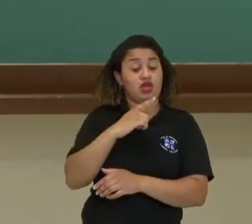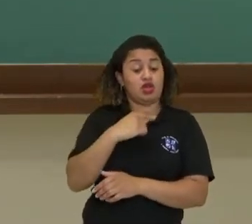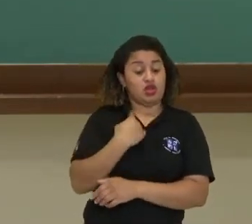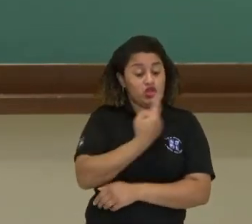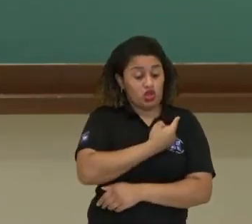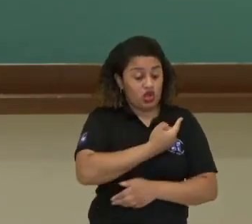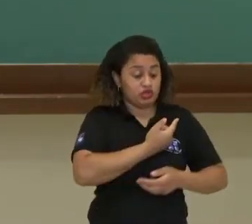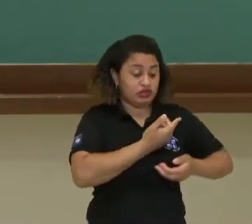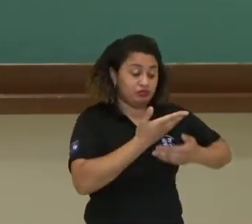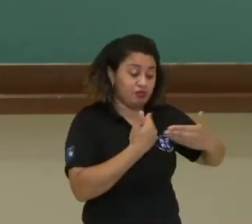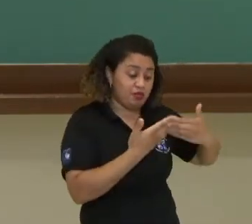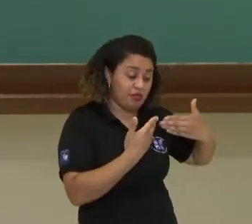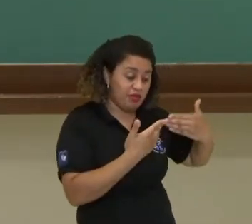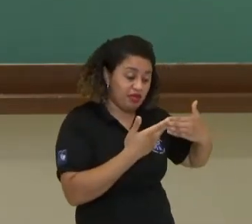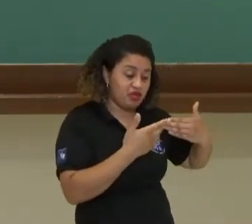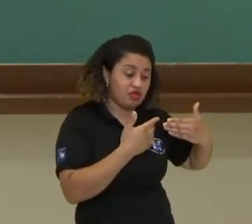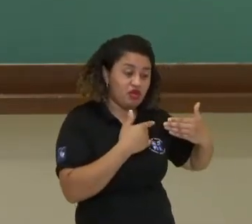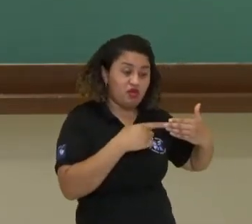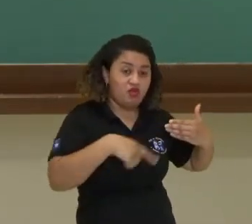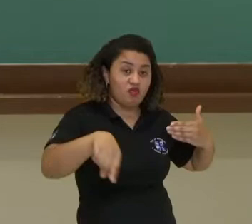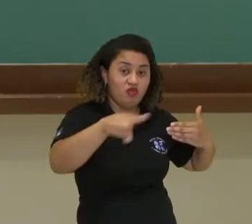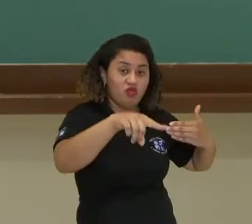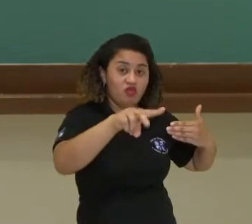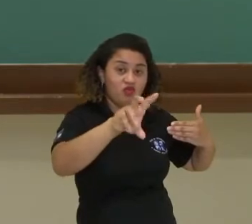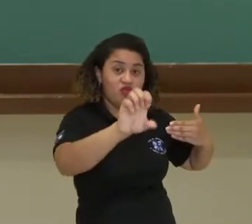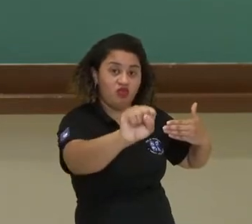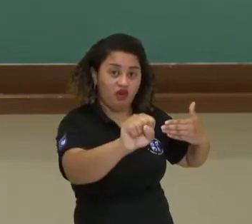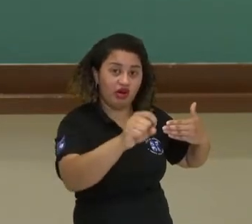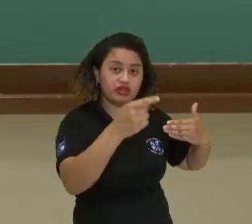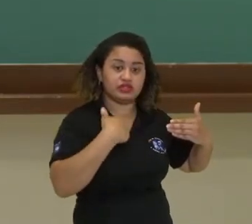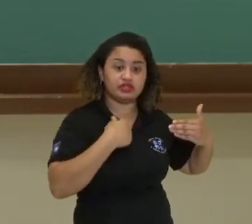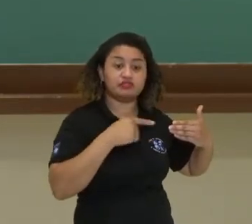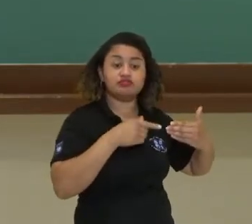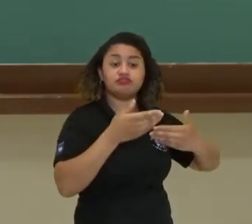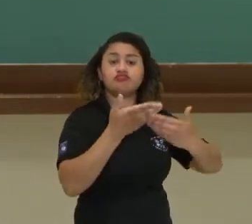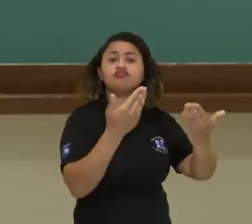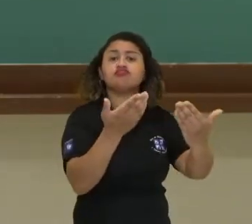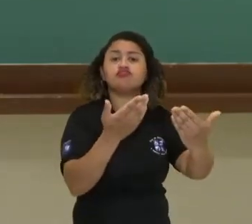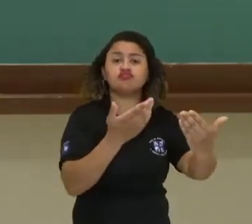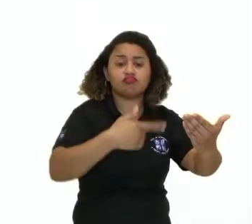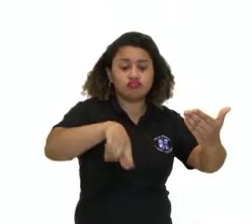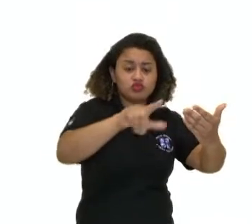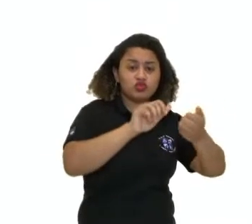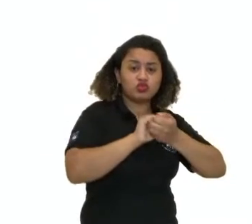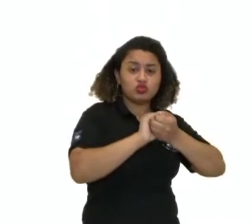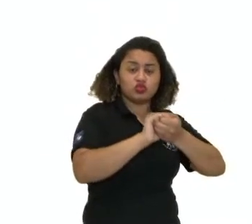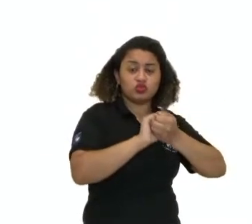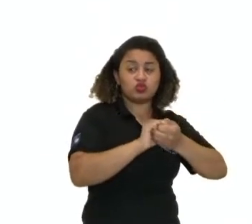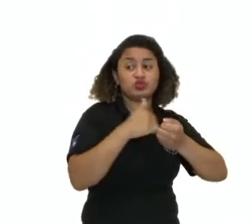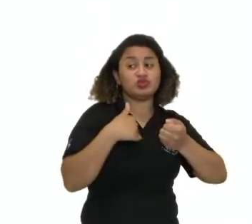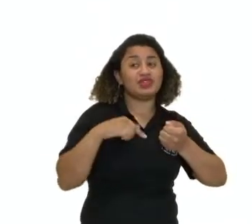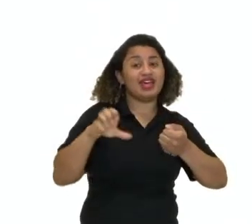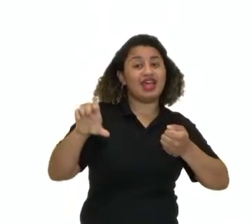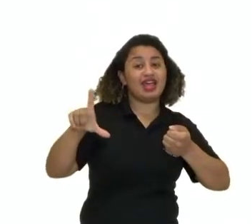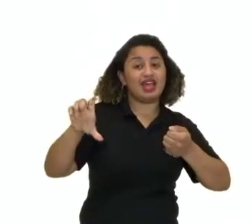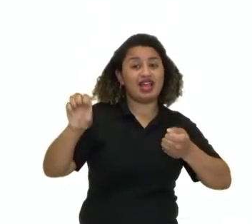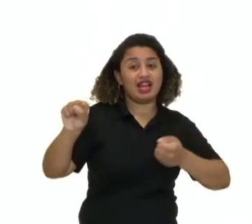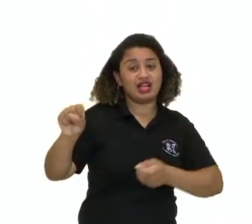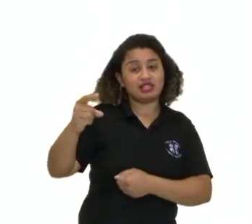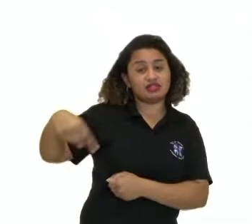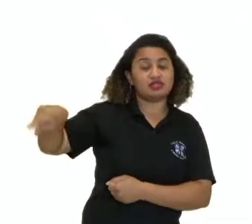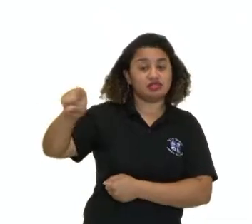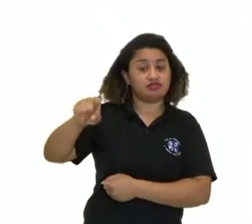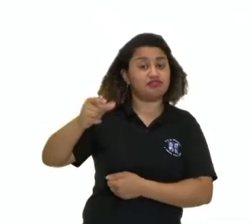voz com quem eu falo eles de quem eu falo muito bem o mim é um pronome pessoal